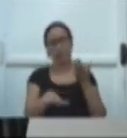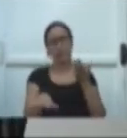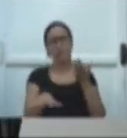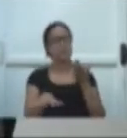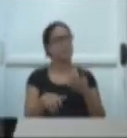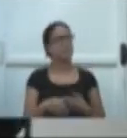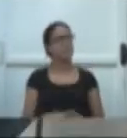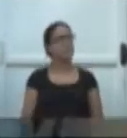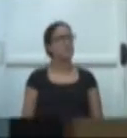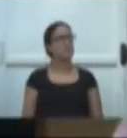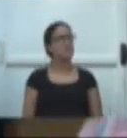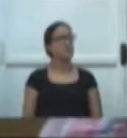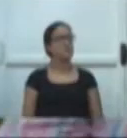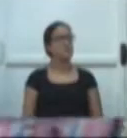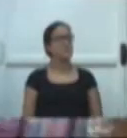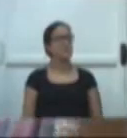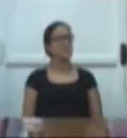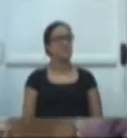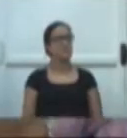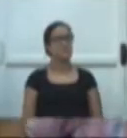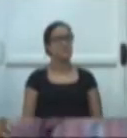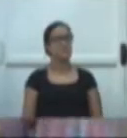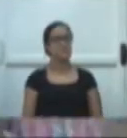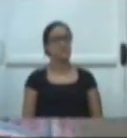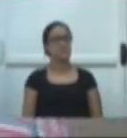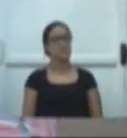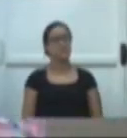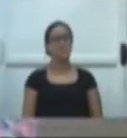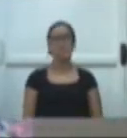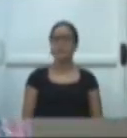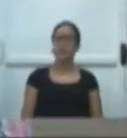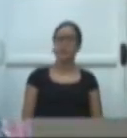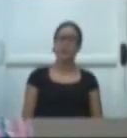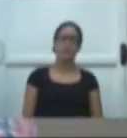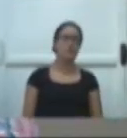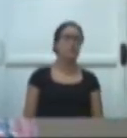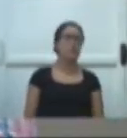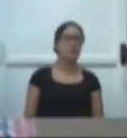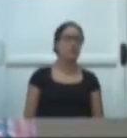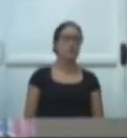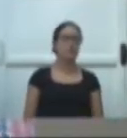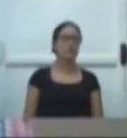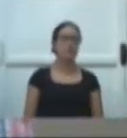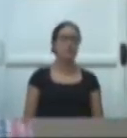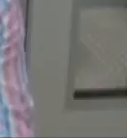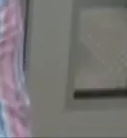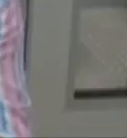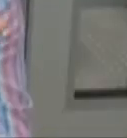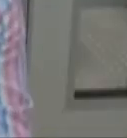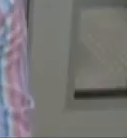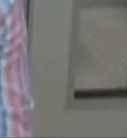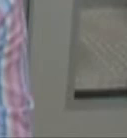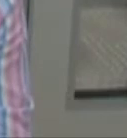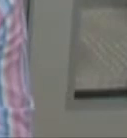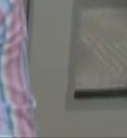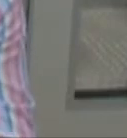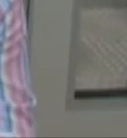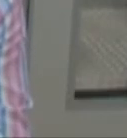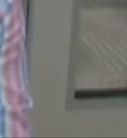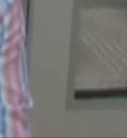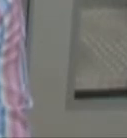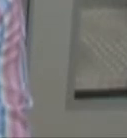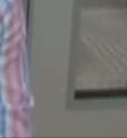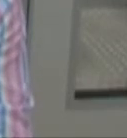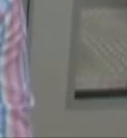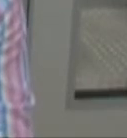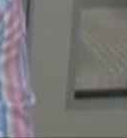Muito obrigada, vereador. Senhor presidente, Zé, obrigada pelo aparte. Assim, eu não tenho